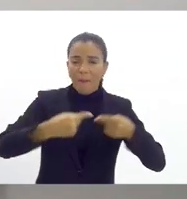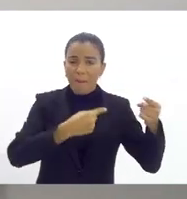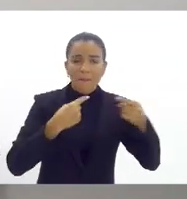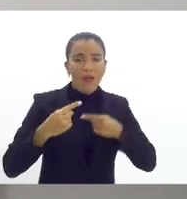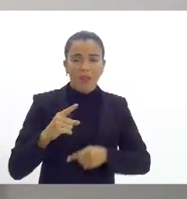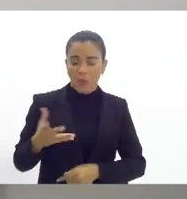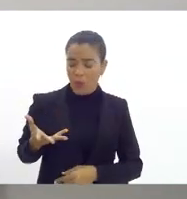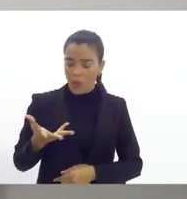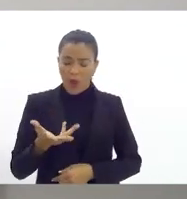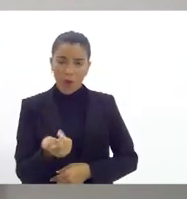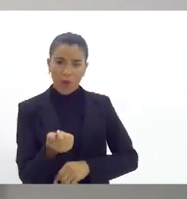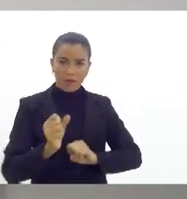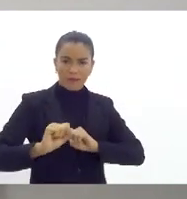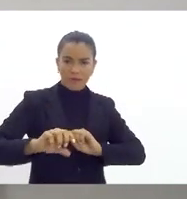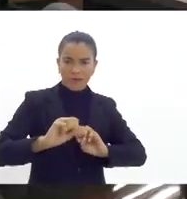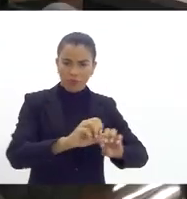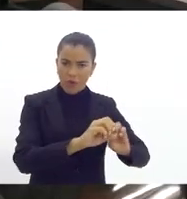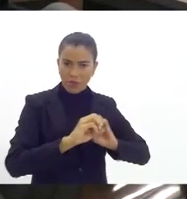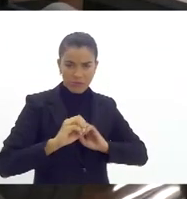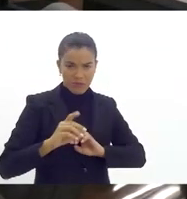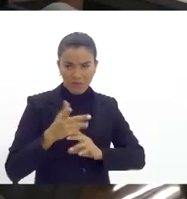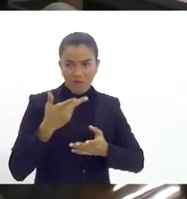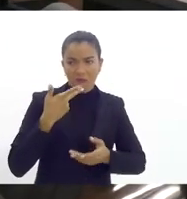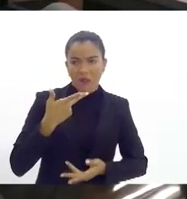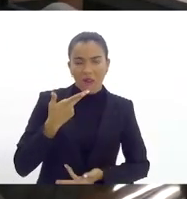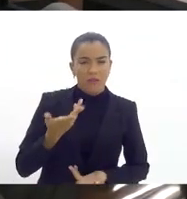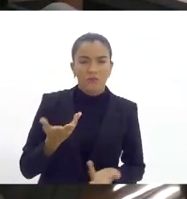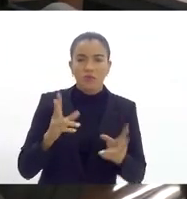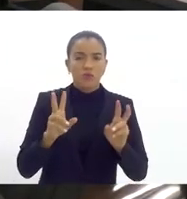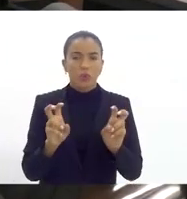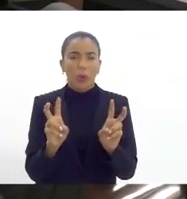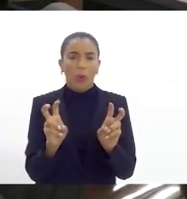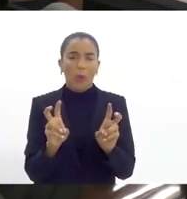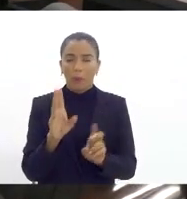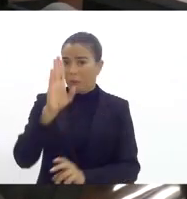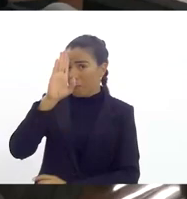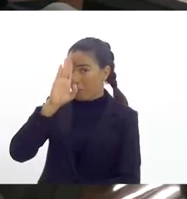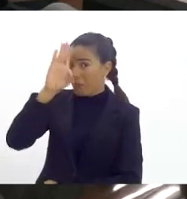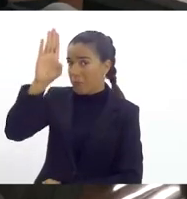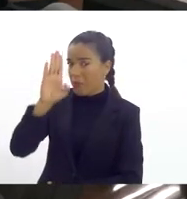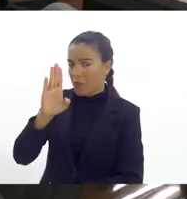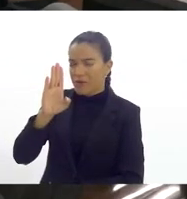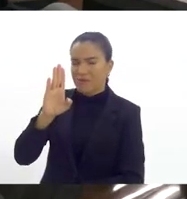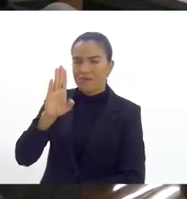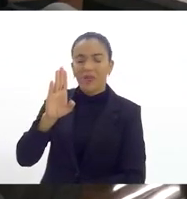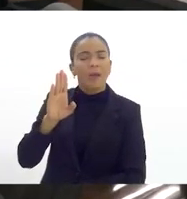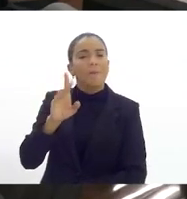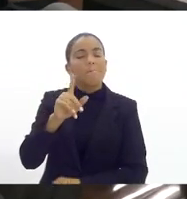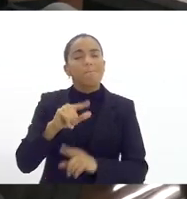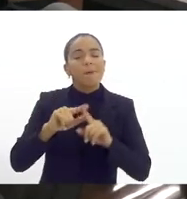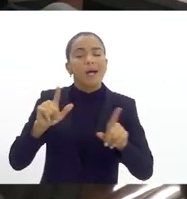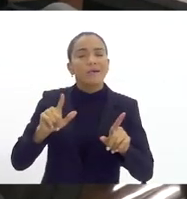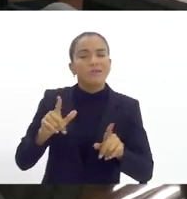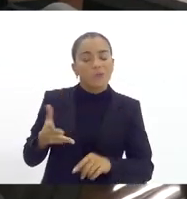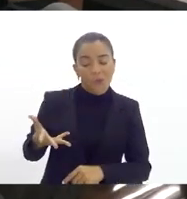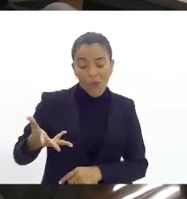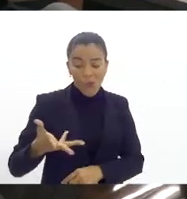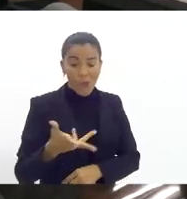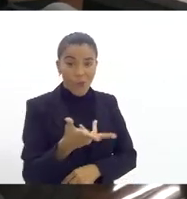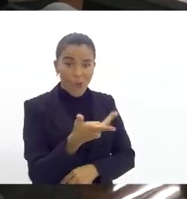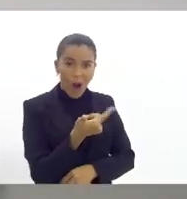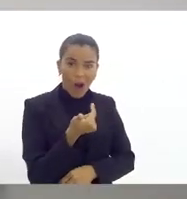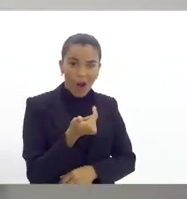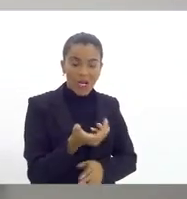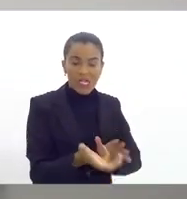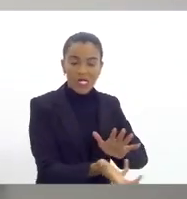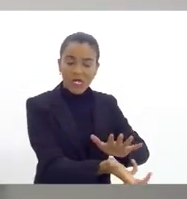uma qualidade de educação colocada de maneira como prioridade e sim uma qualidade de retirada de